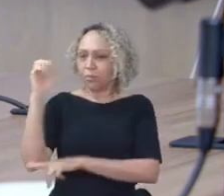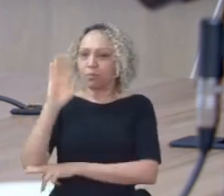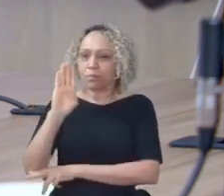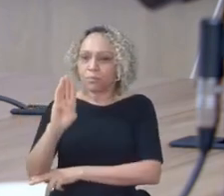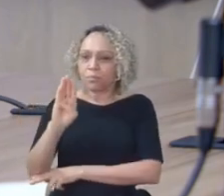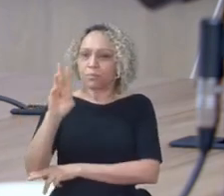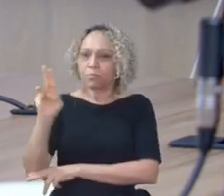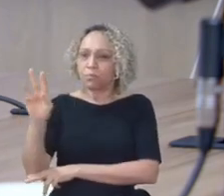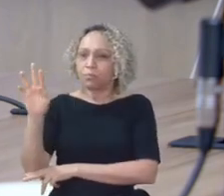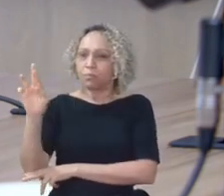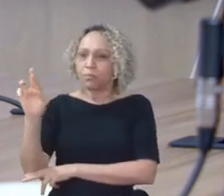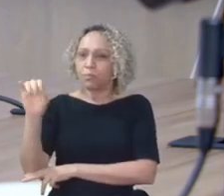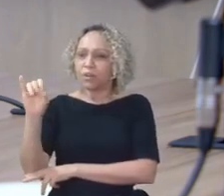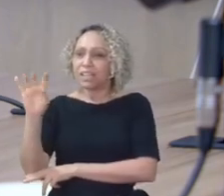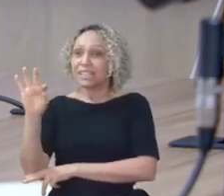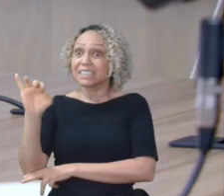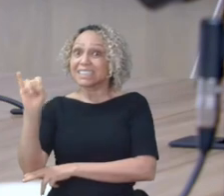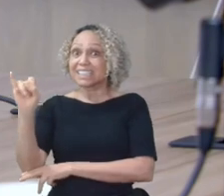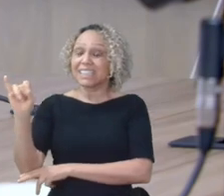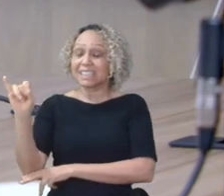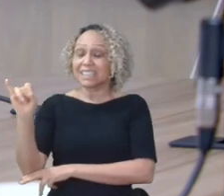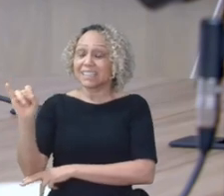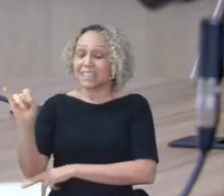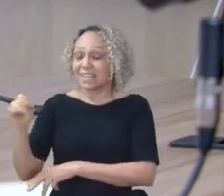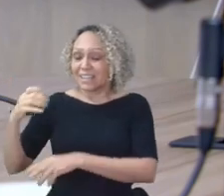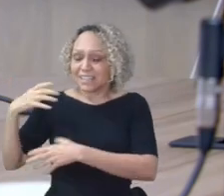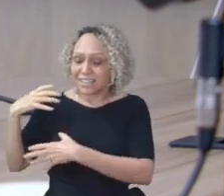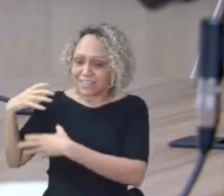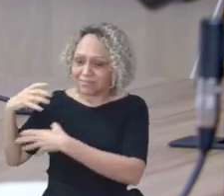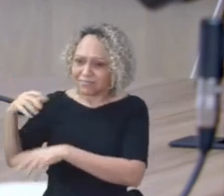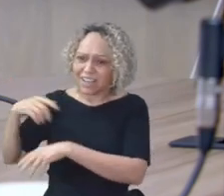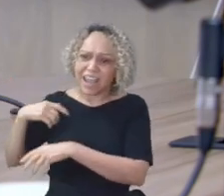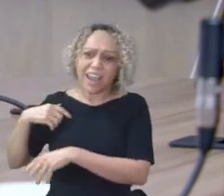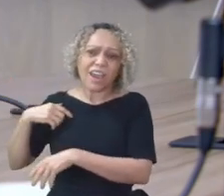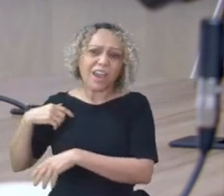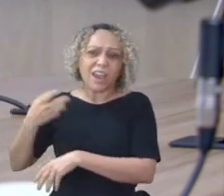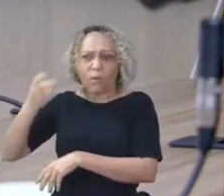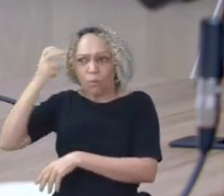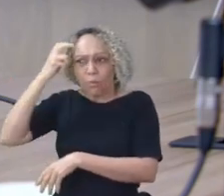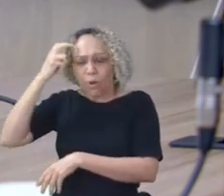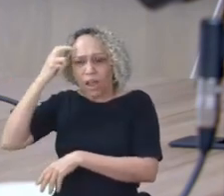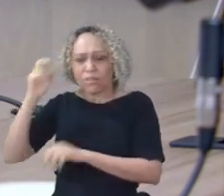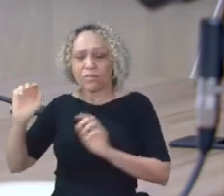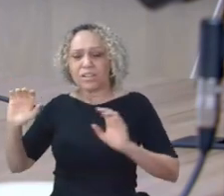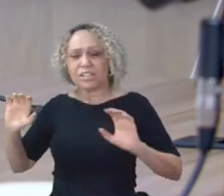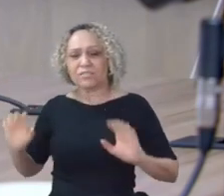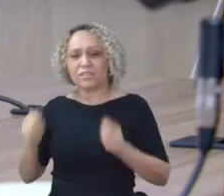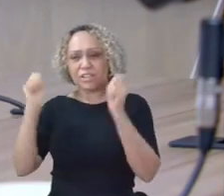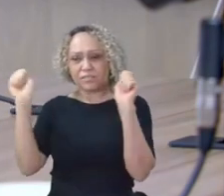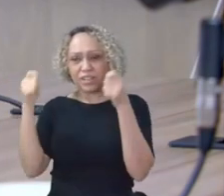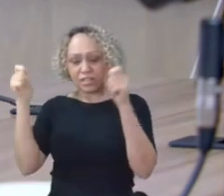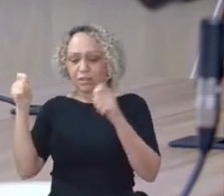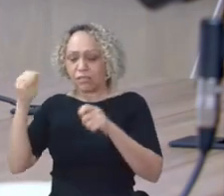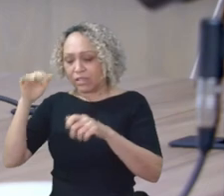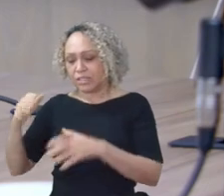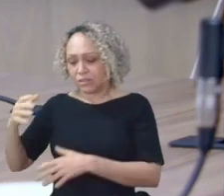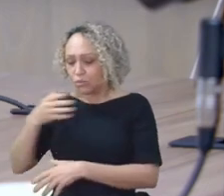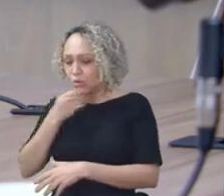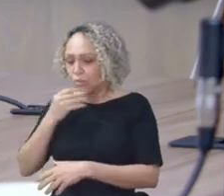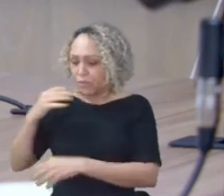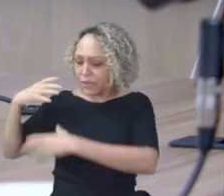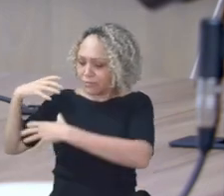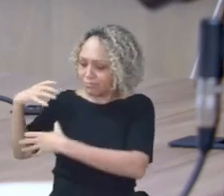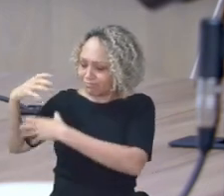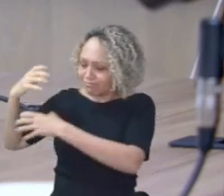território. Como isso é possível? Então, isso é bastante simples de ver, assim. Ao mesmo tempo